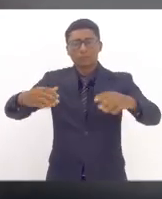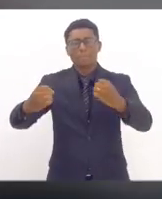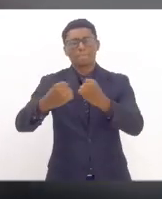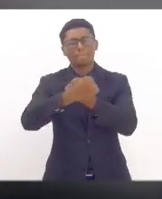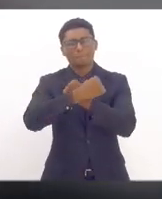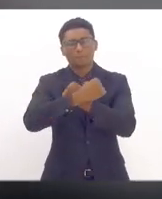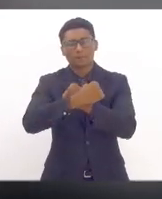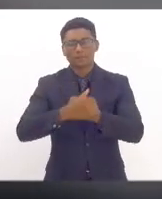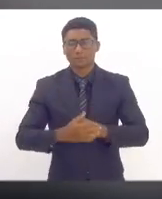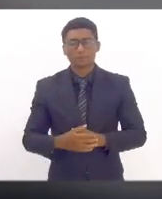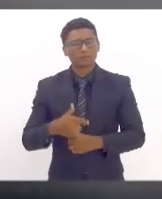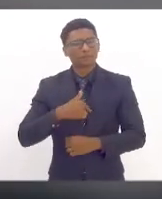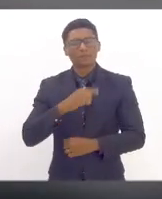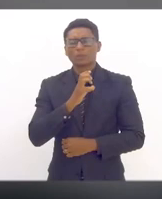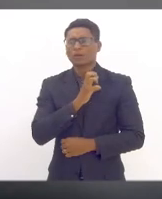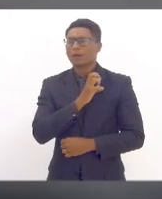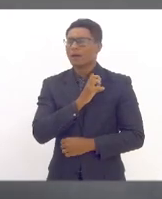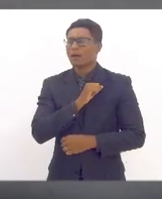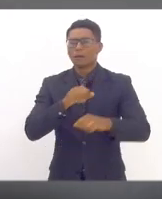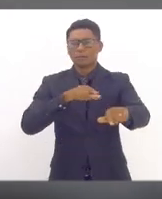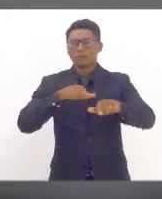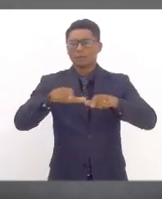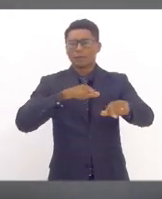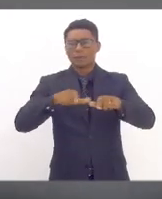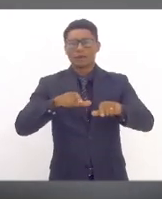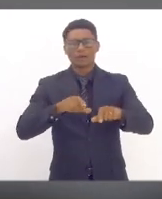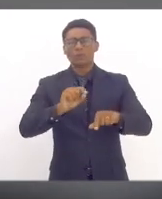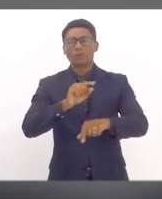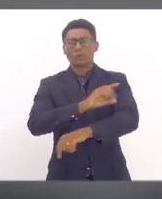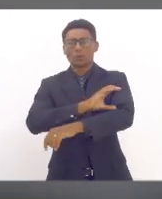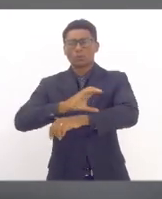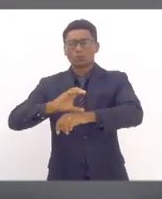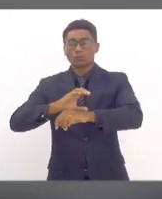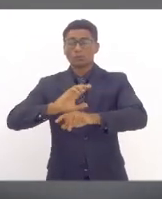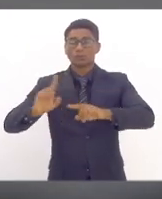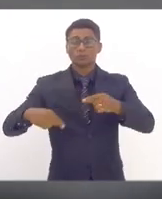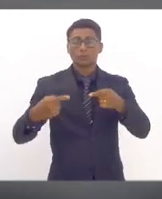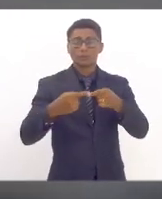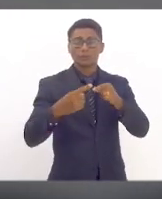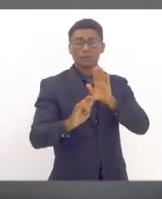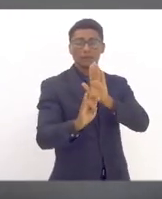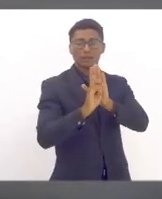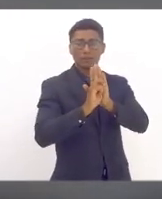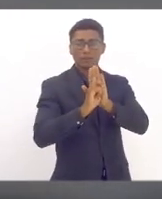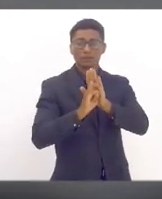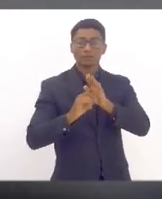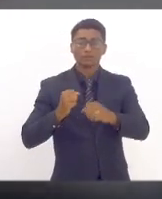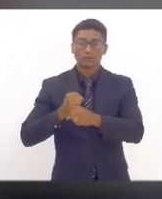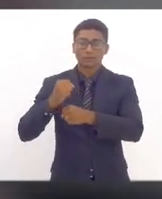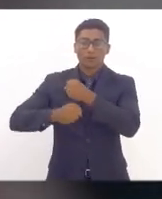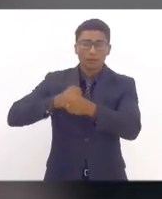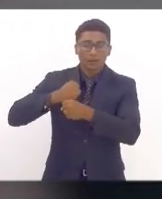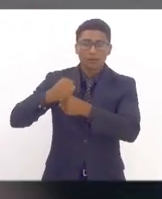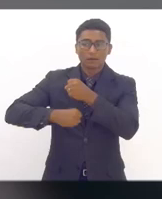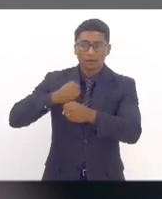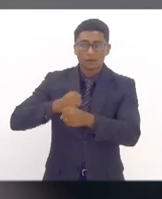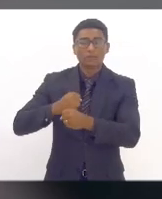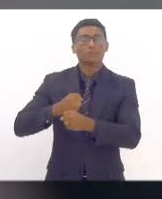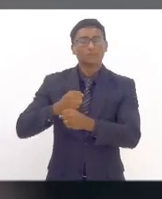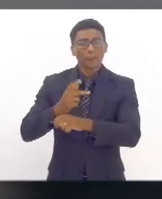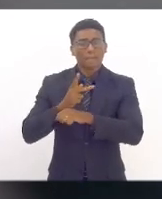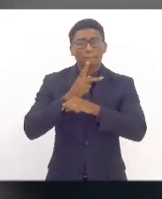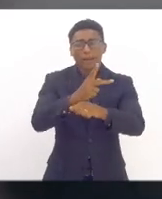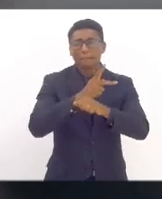adoro esse trabalho cultural acho que aí tá a identidade né Nós todo ano premiamos uma forma de